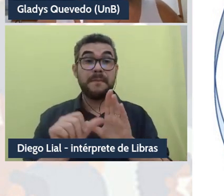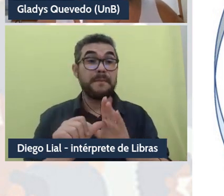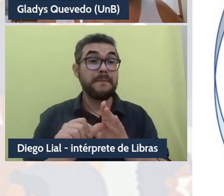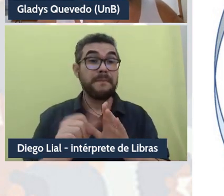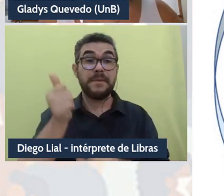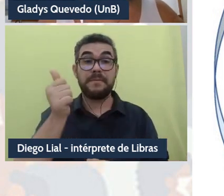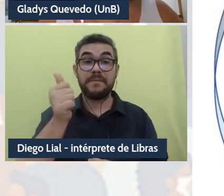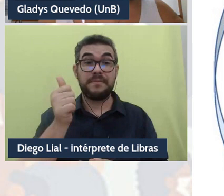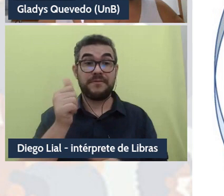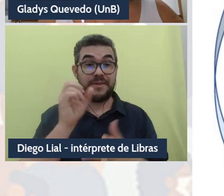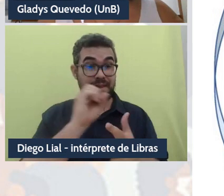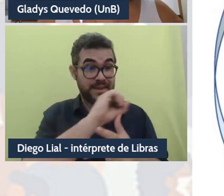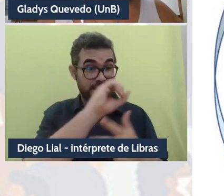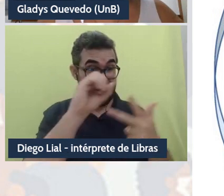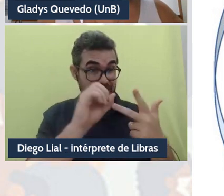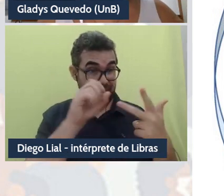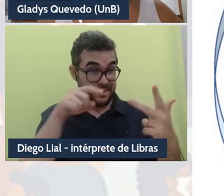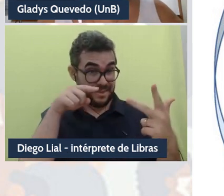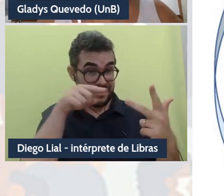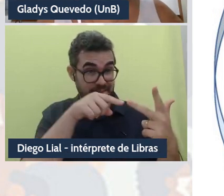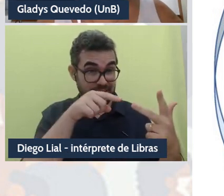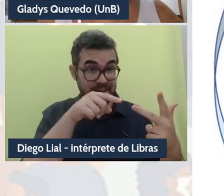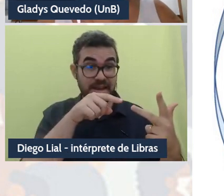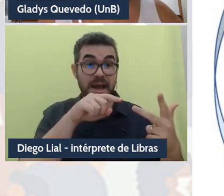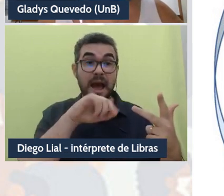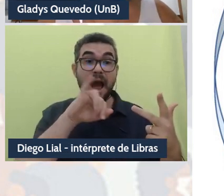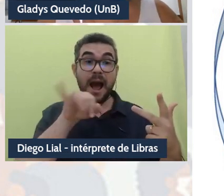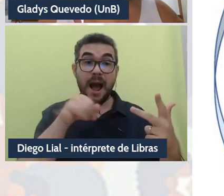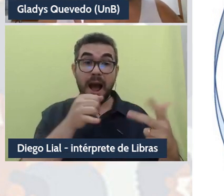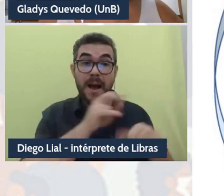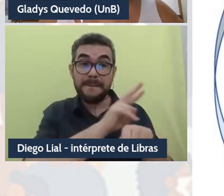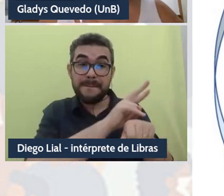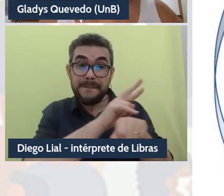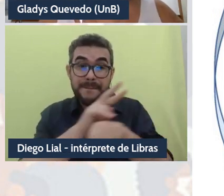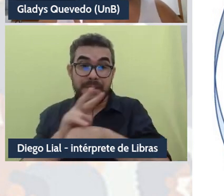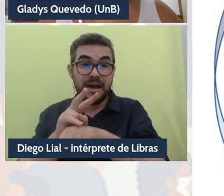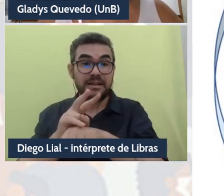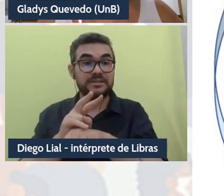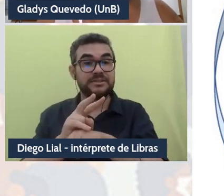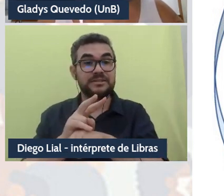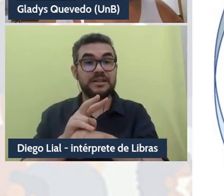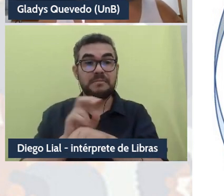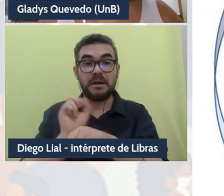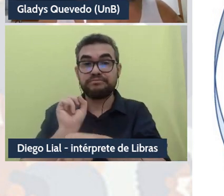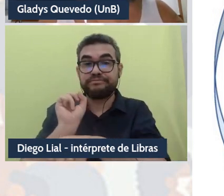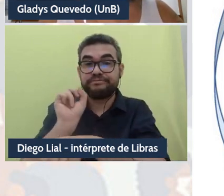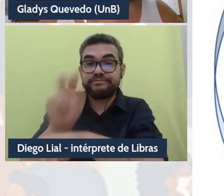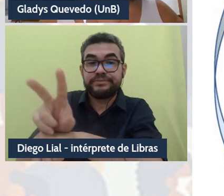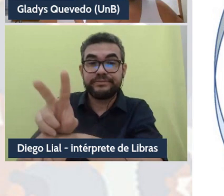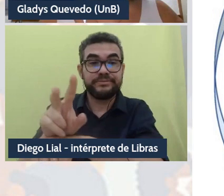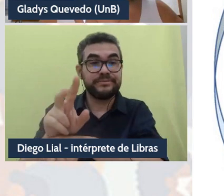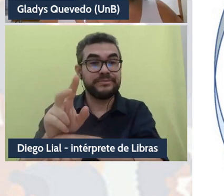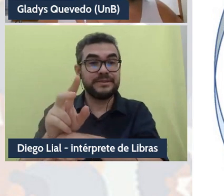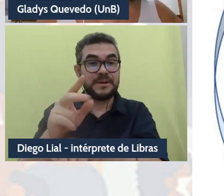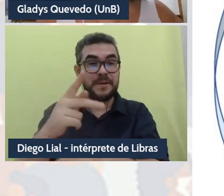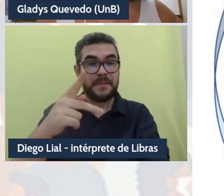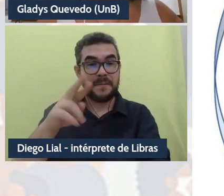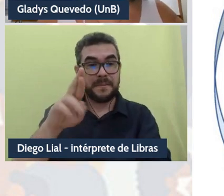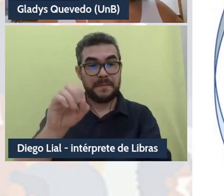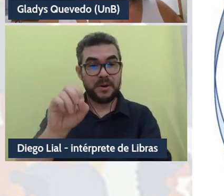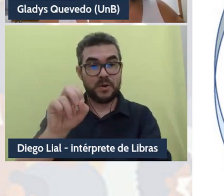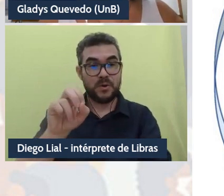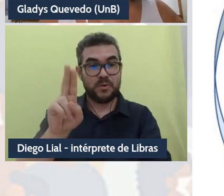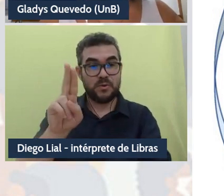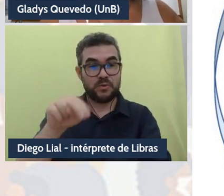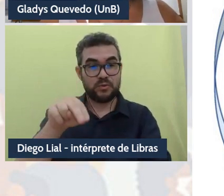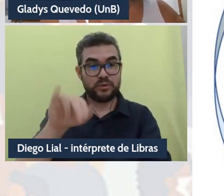ProUni como exame de entrada, né? Como exame de admissão. E aí o Enem deixou de ser um